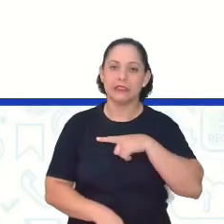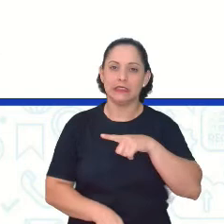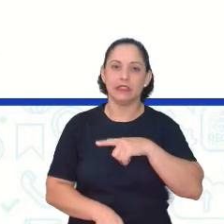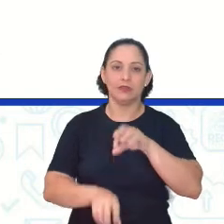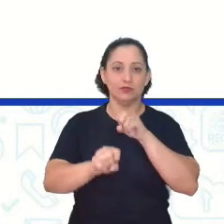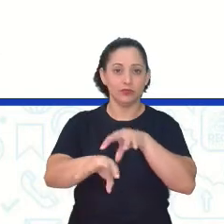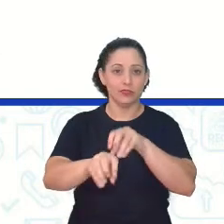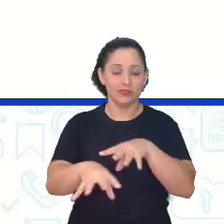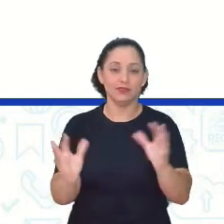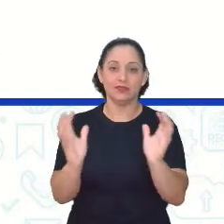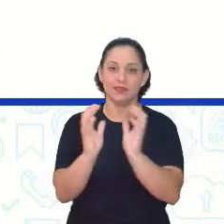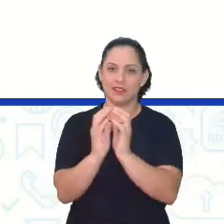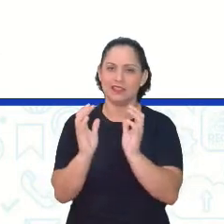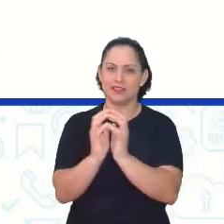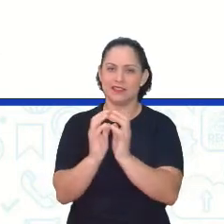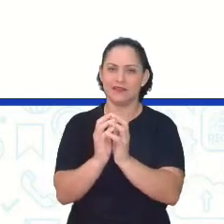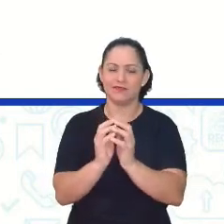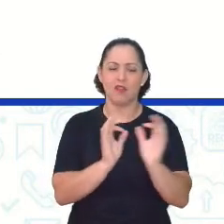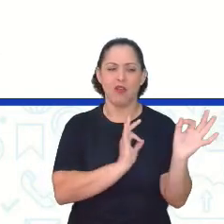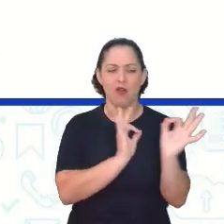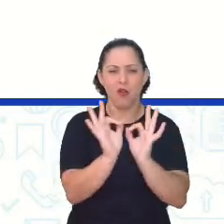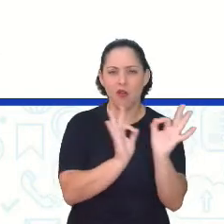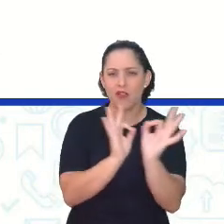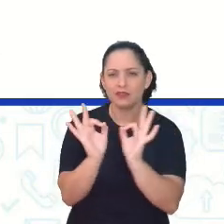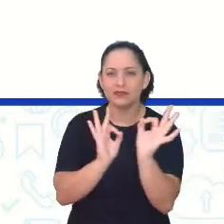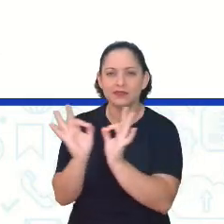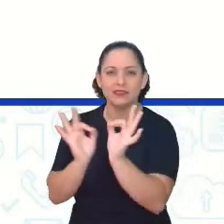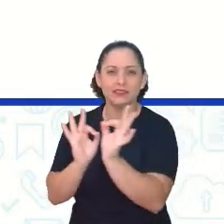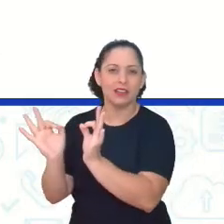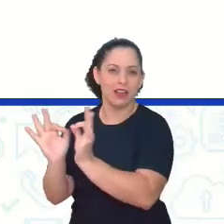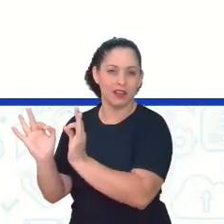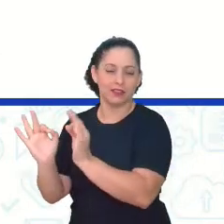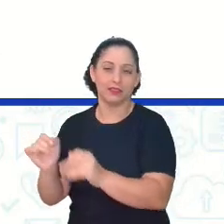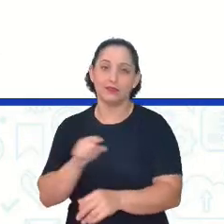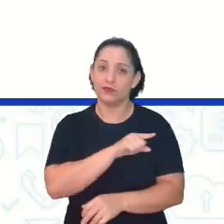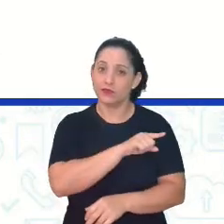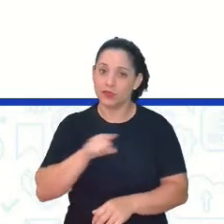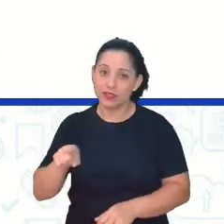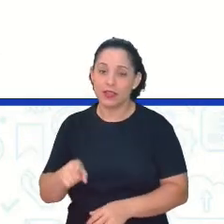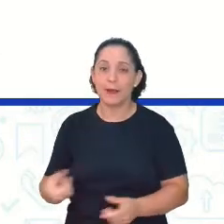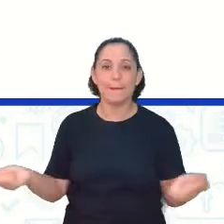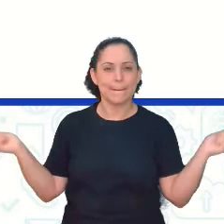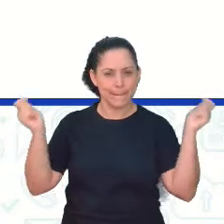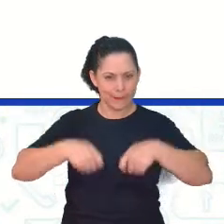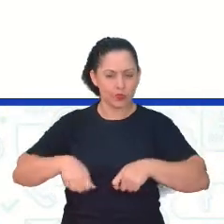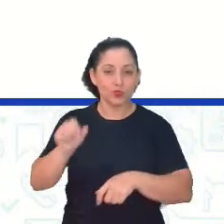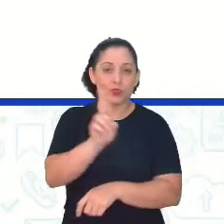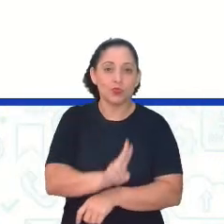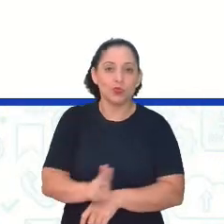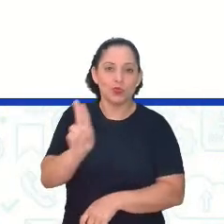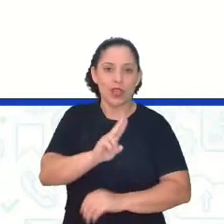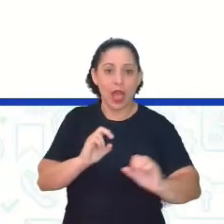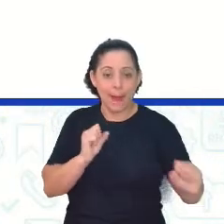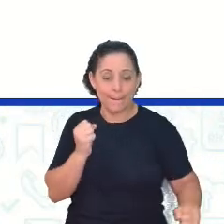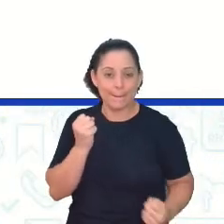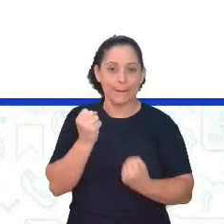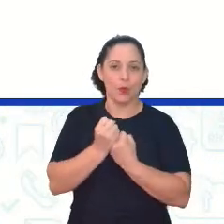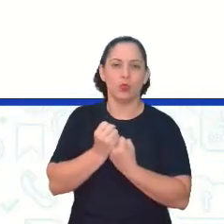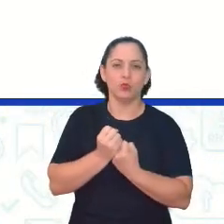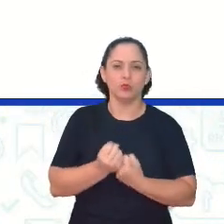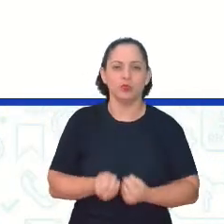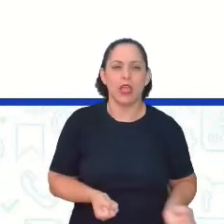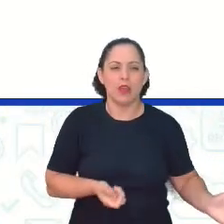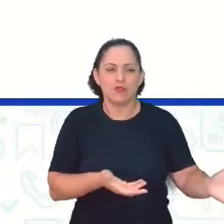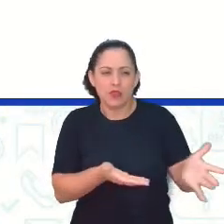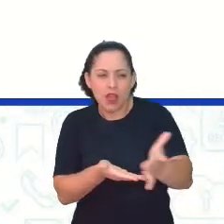plataforma totalmente organizada, certo? Para que você possa utilizar como um apoio didático